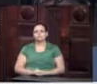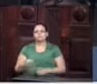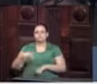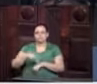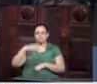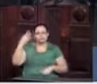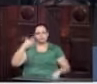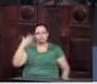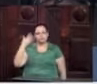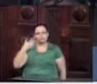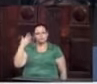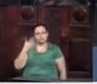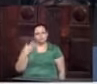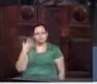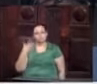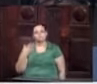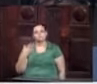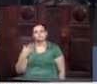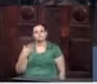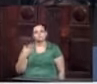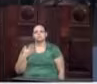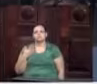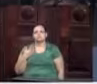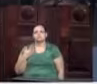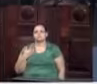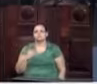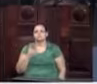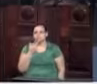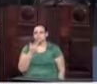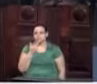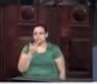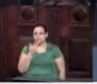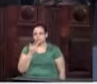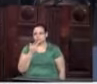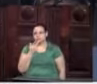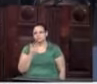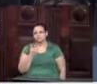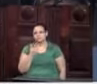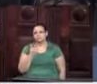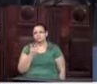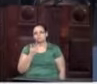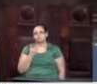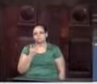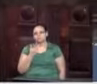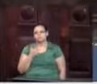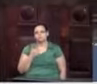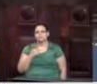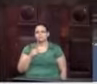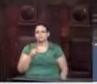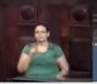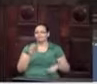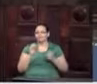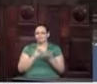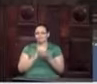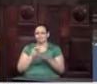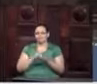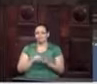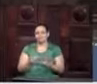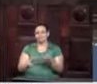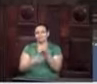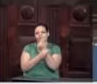ocupo a tribuna, senhor presidente, para falar da insegurança